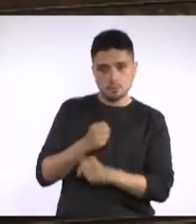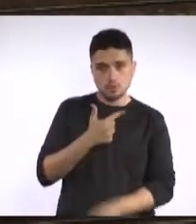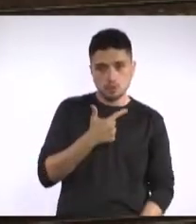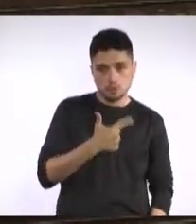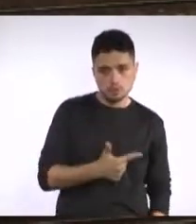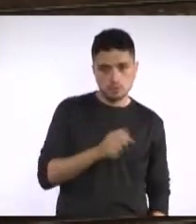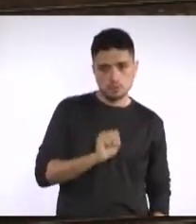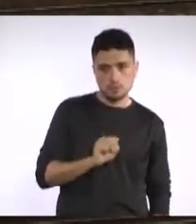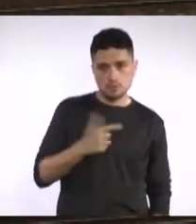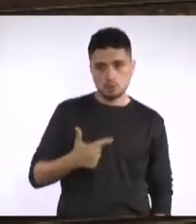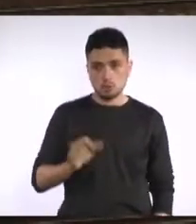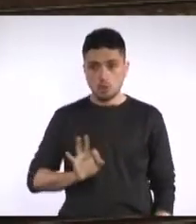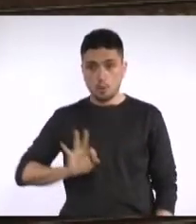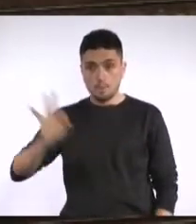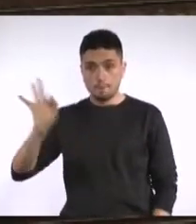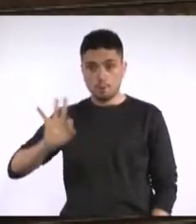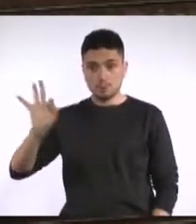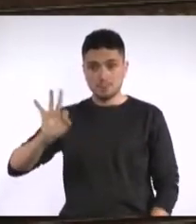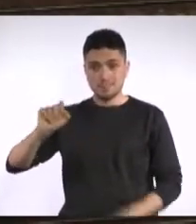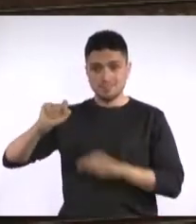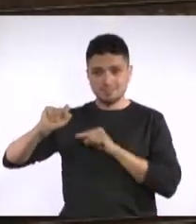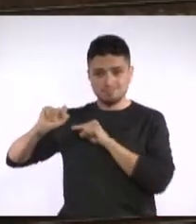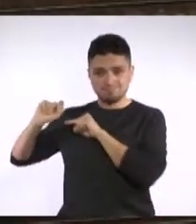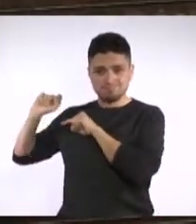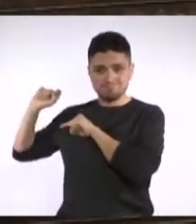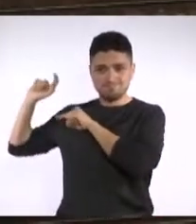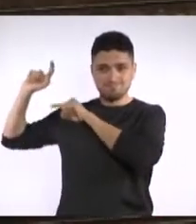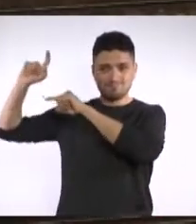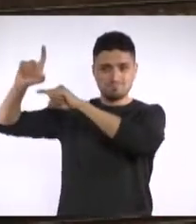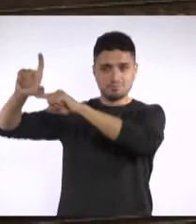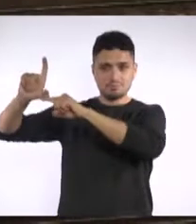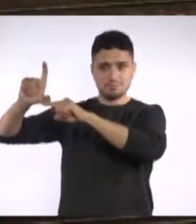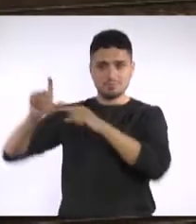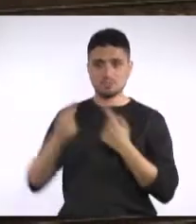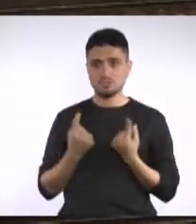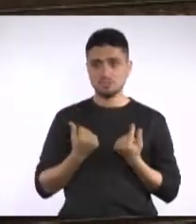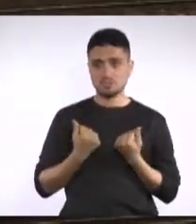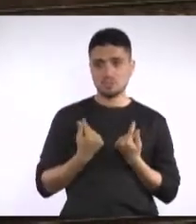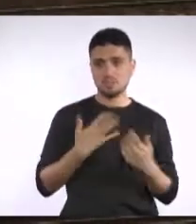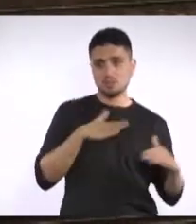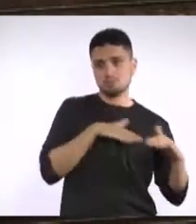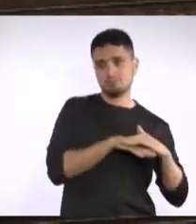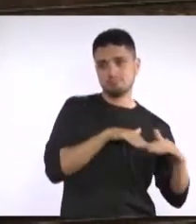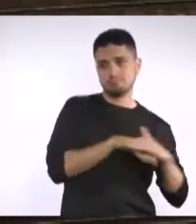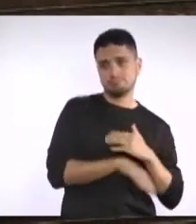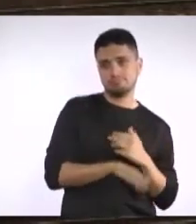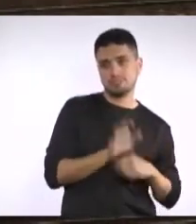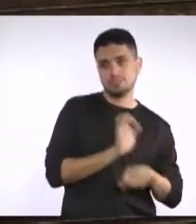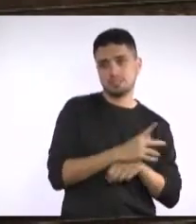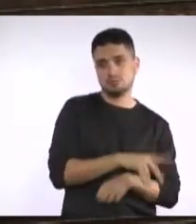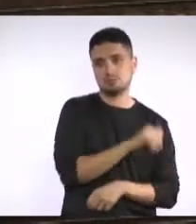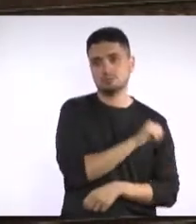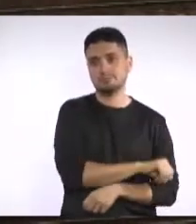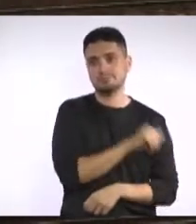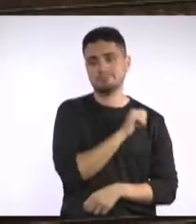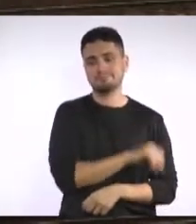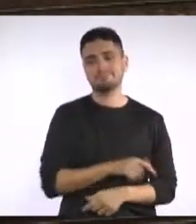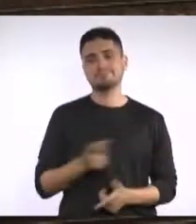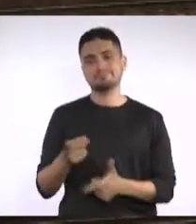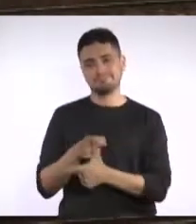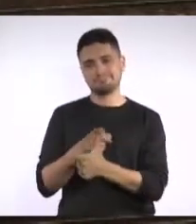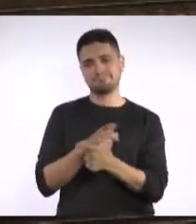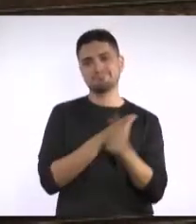282% acima da receita do Estado. Isso significa que devemos mais que o